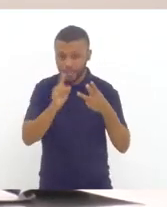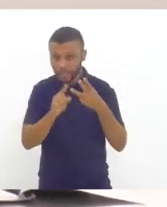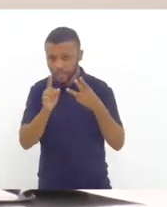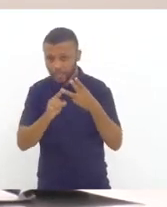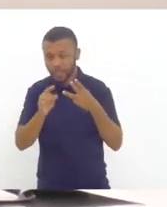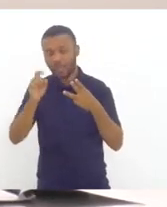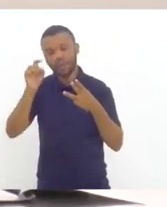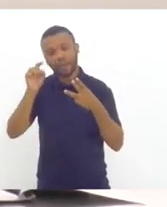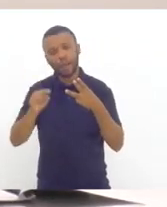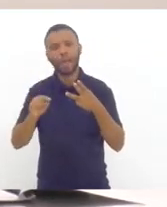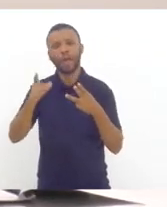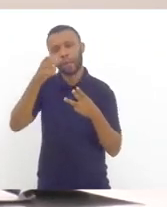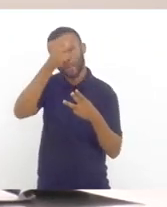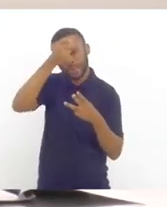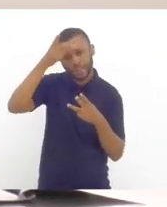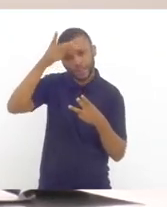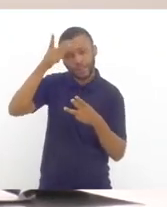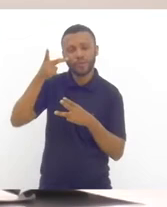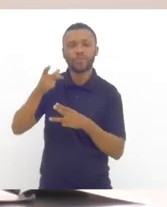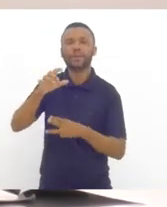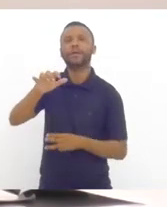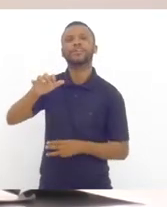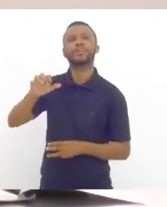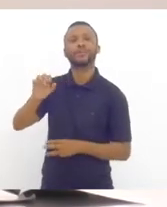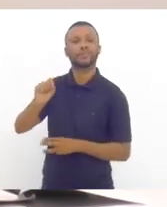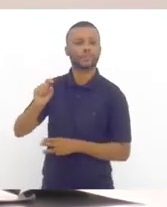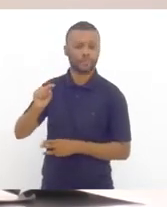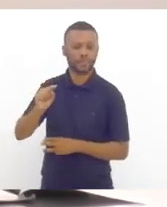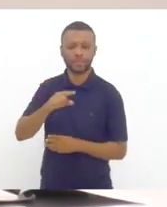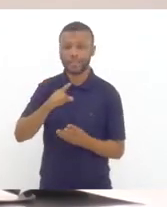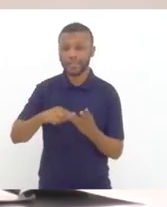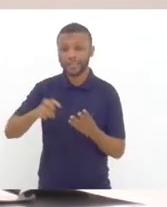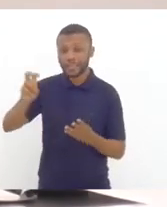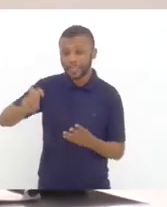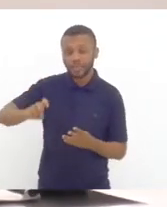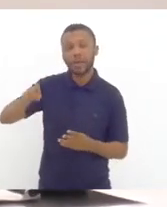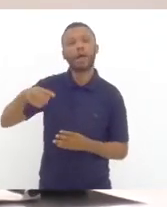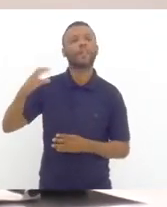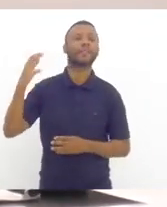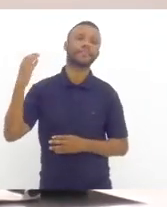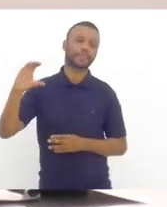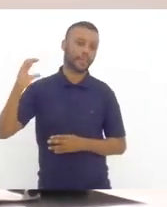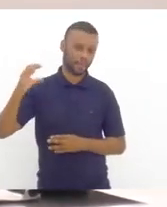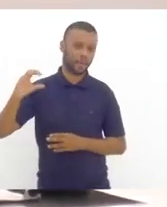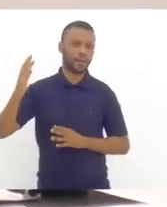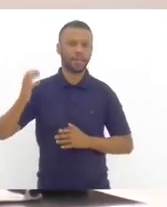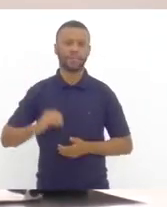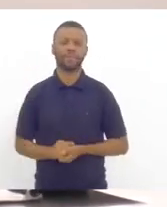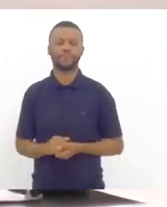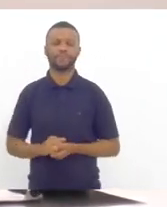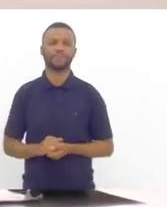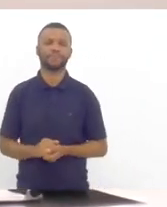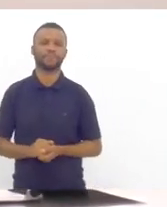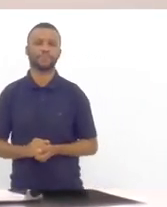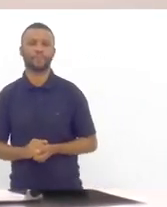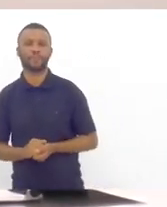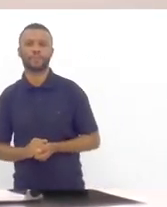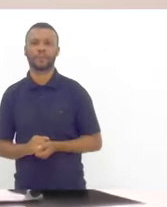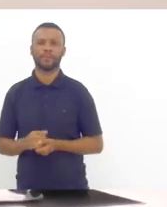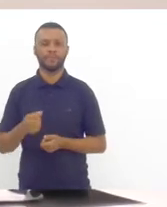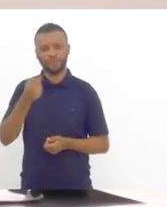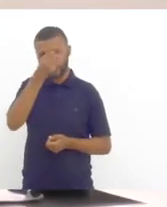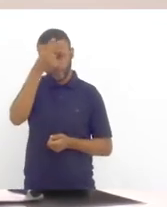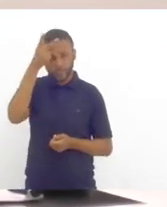em quinto lugar, é o município de Niterói. O município